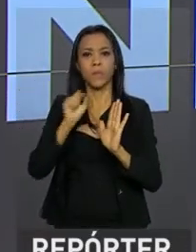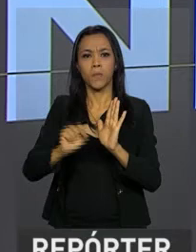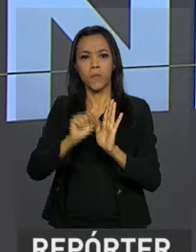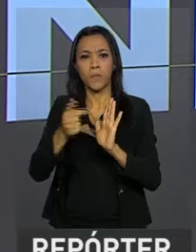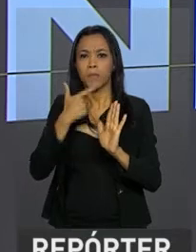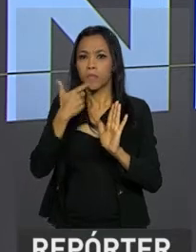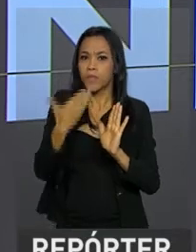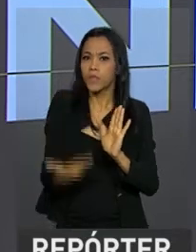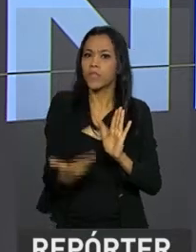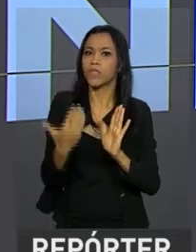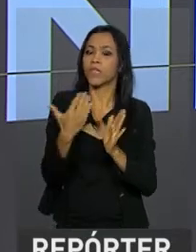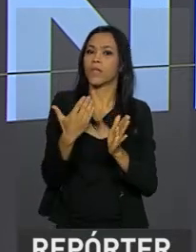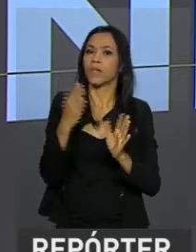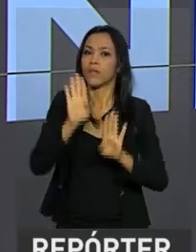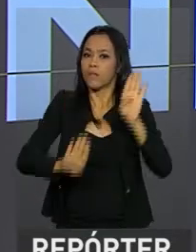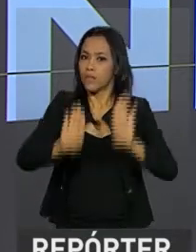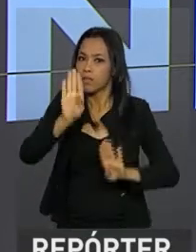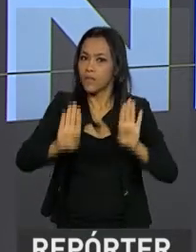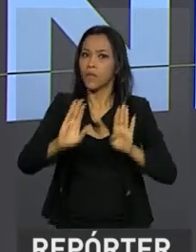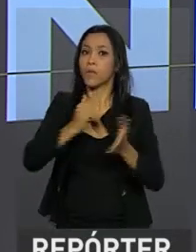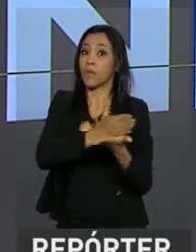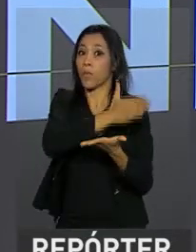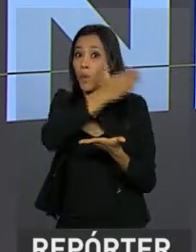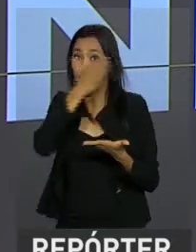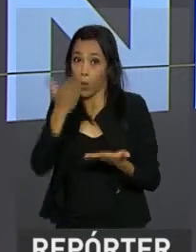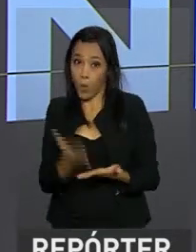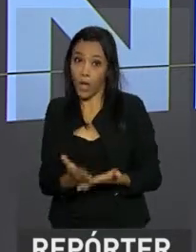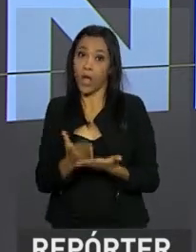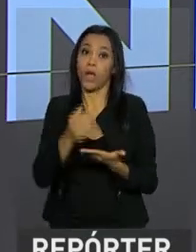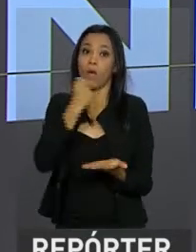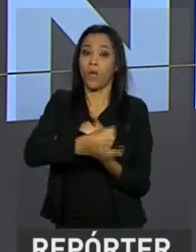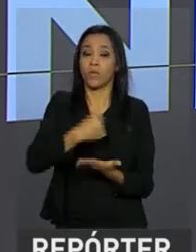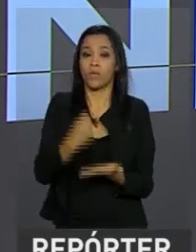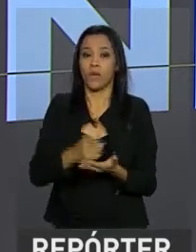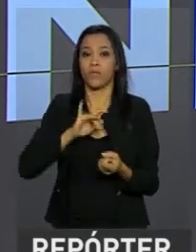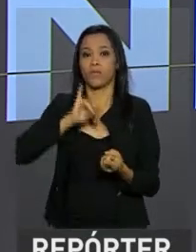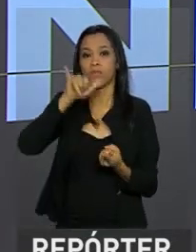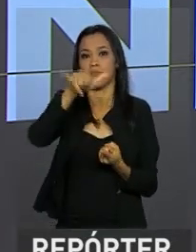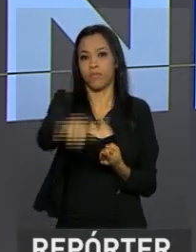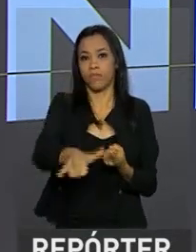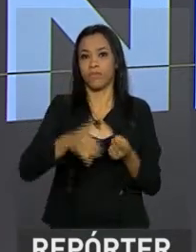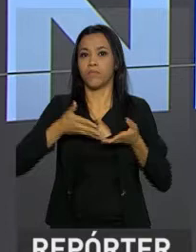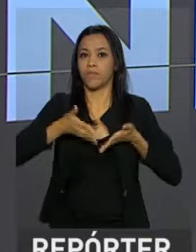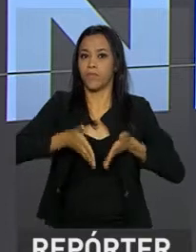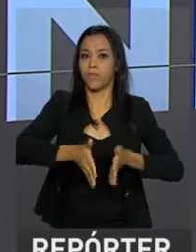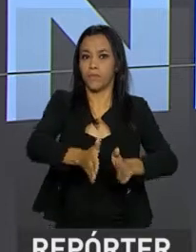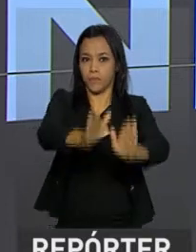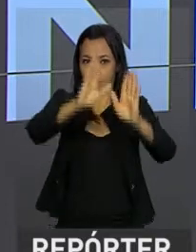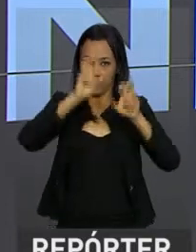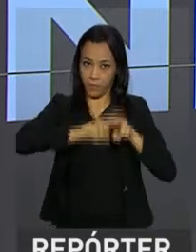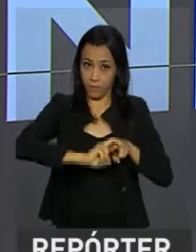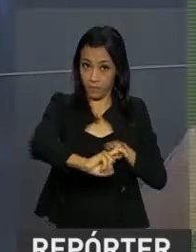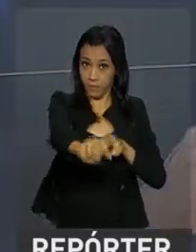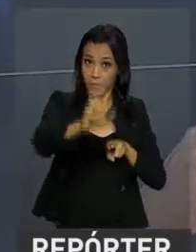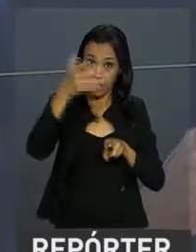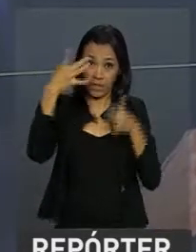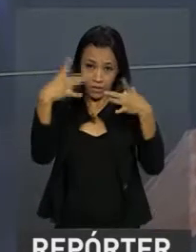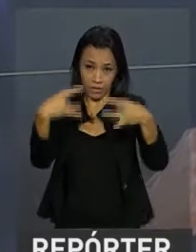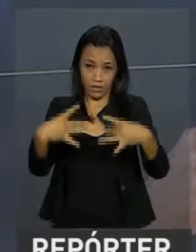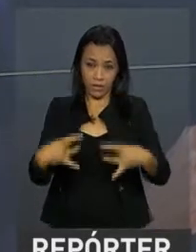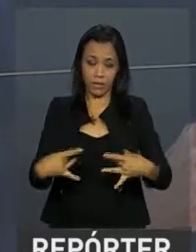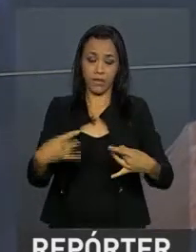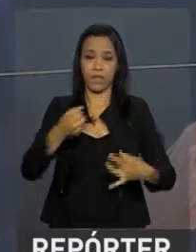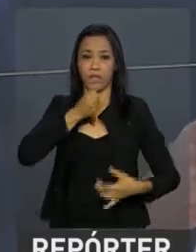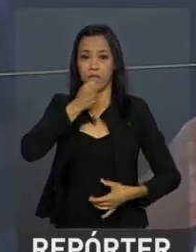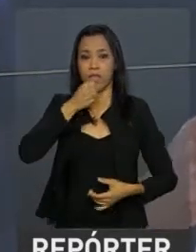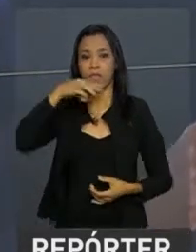e também prorrogar contratos em aeroportos, rodovias e ferrovias. Vamos saber os detalhes ao vivo com a repórter Mara